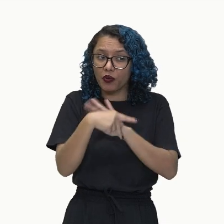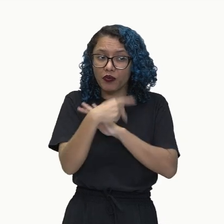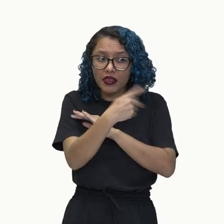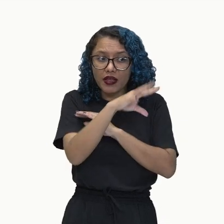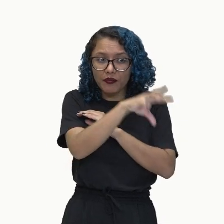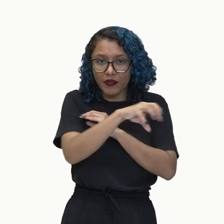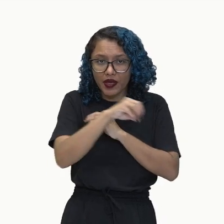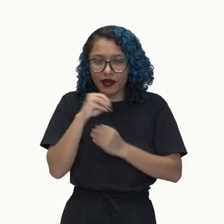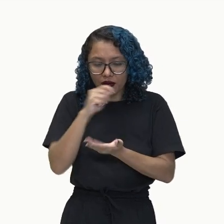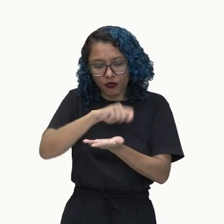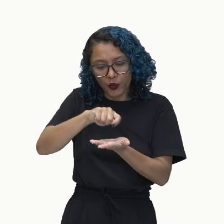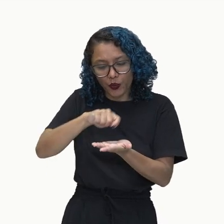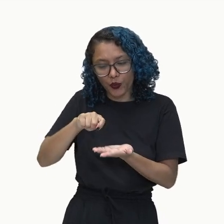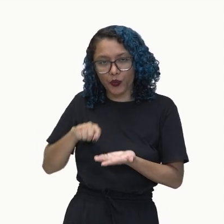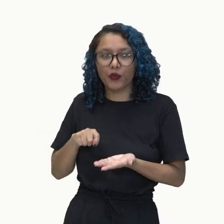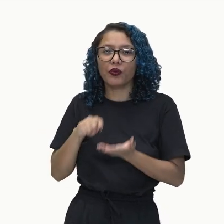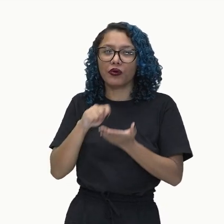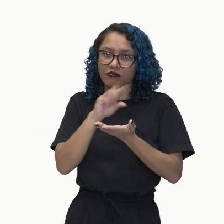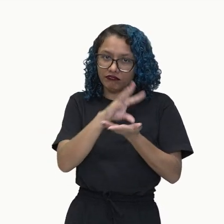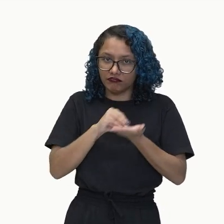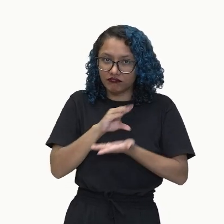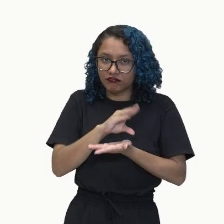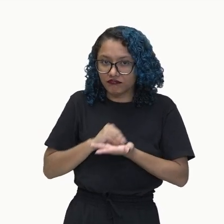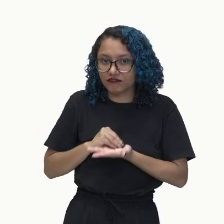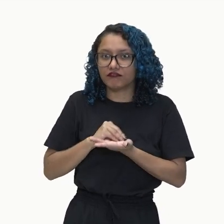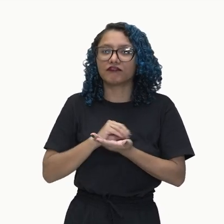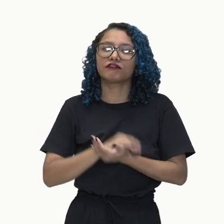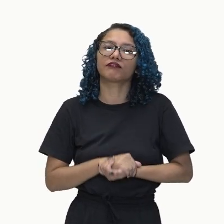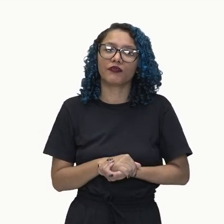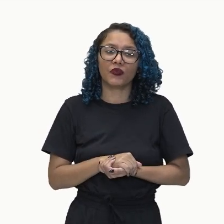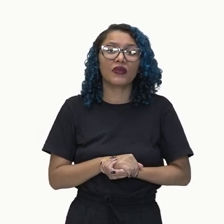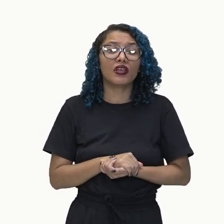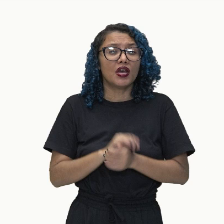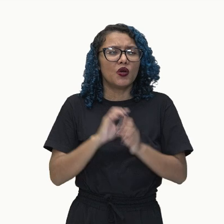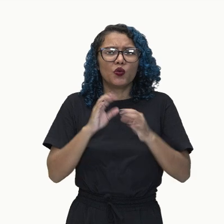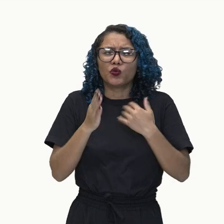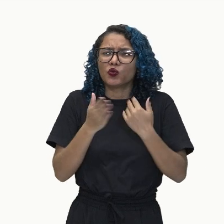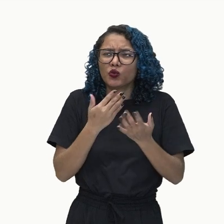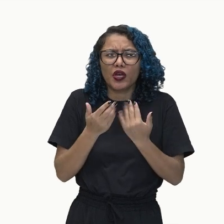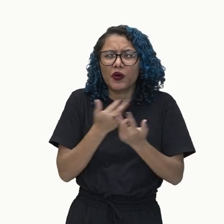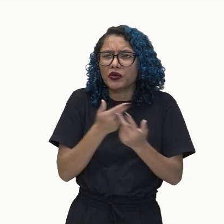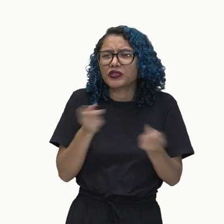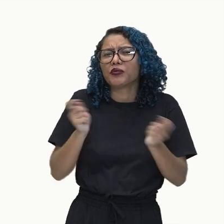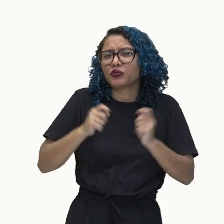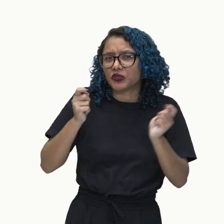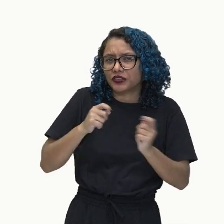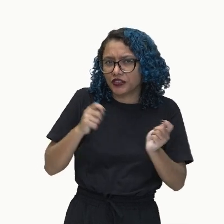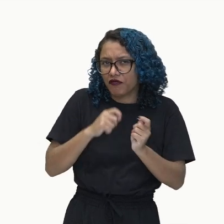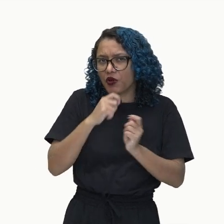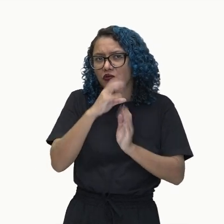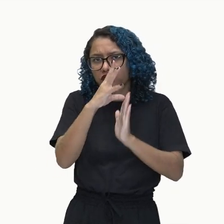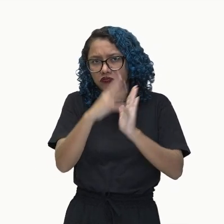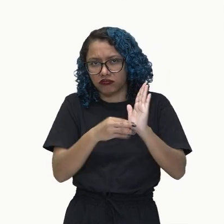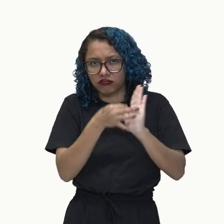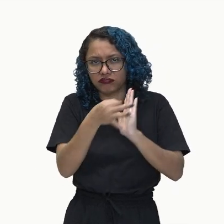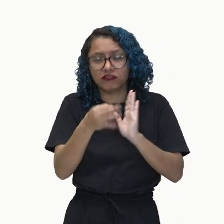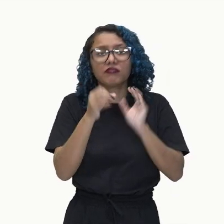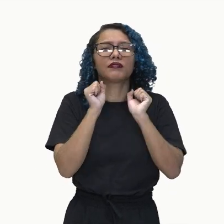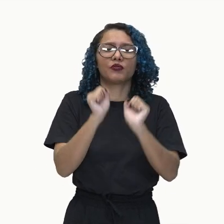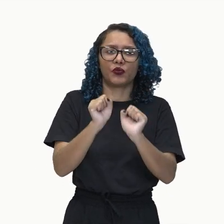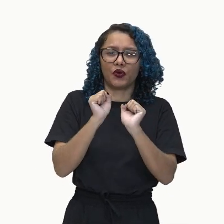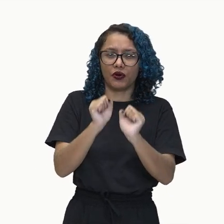modo geral, podem ser resenhados. Lembrando dessas duas palavras,